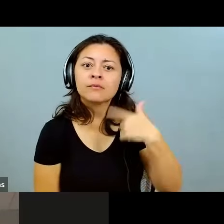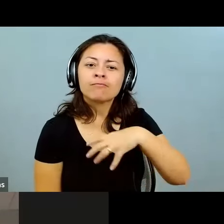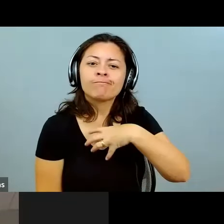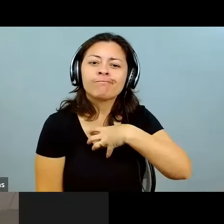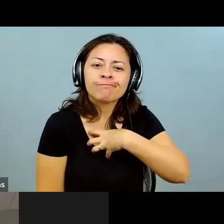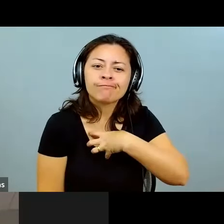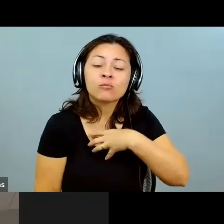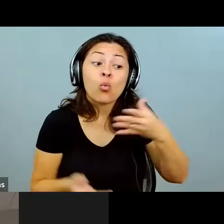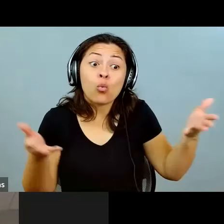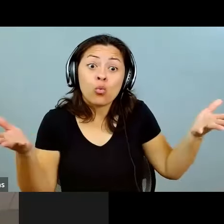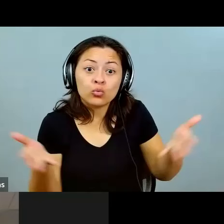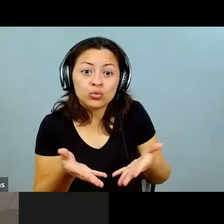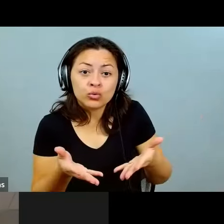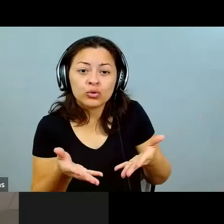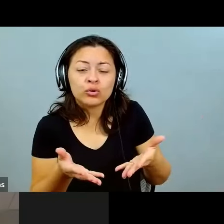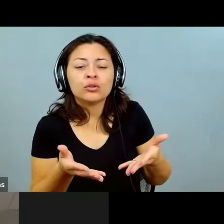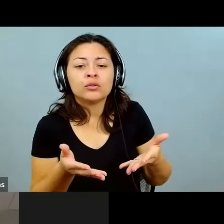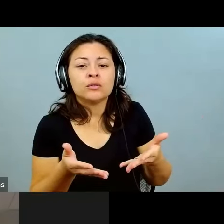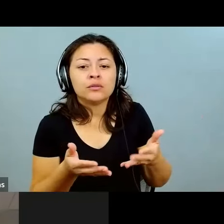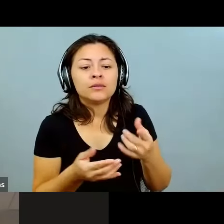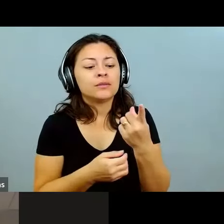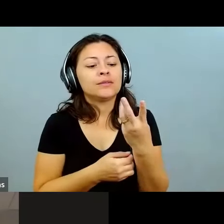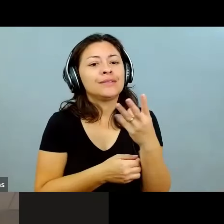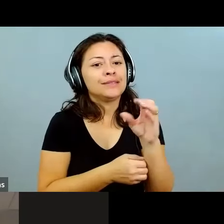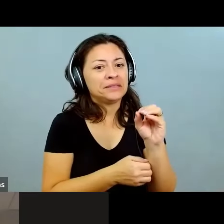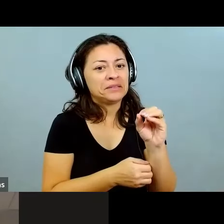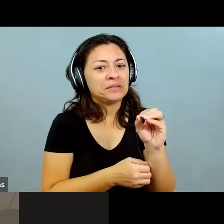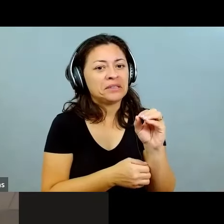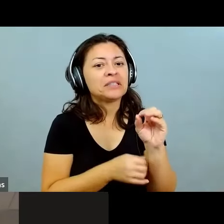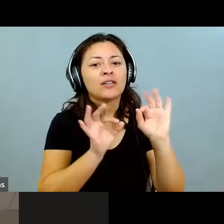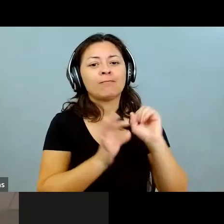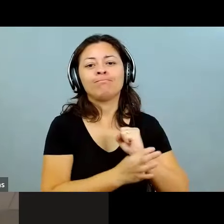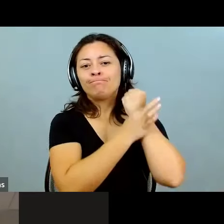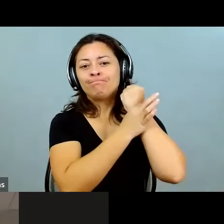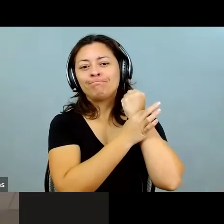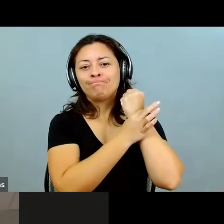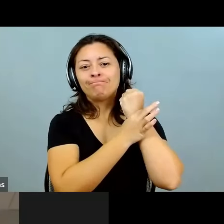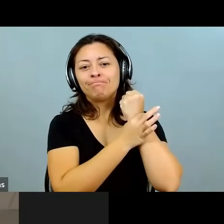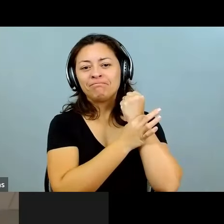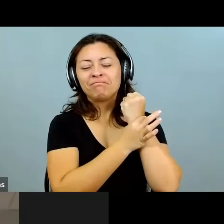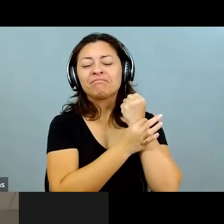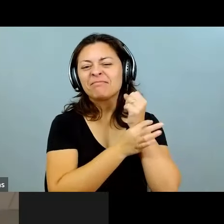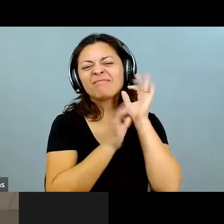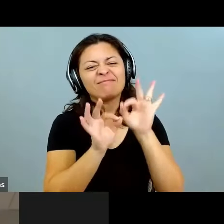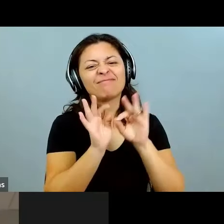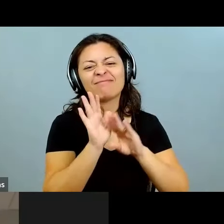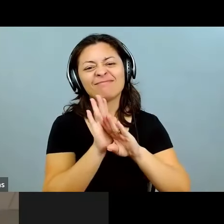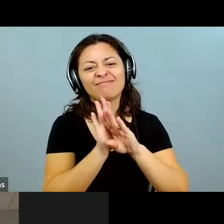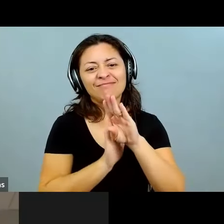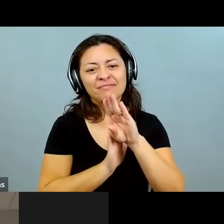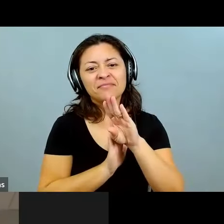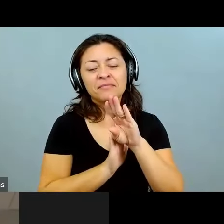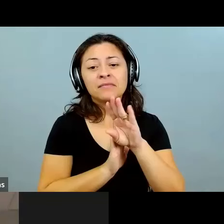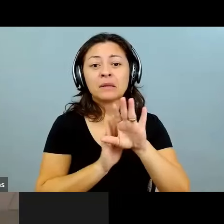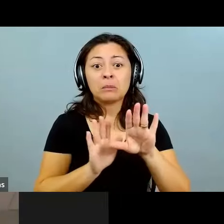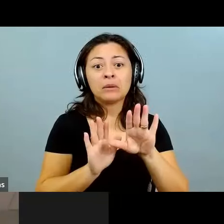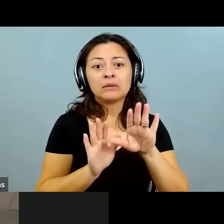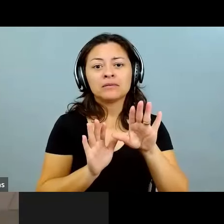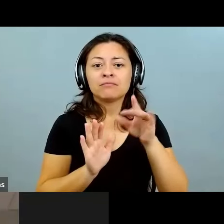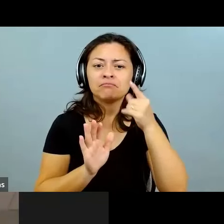nosso hoje é de que o 130 tá garantido E aí vai depender agora do clima eh paraa